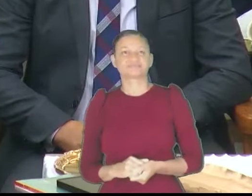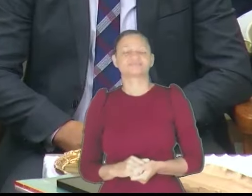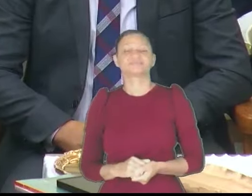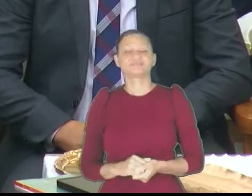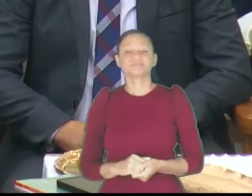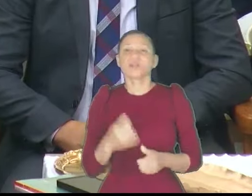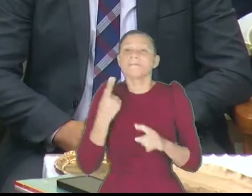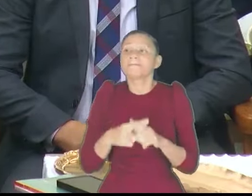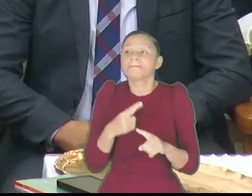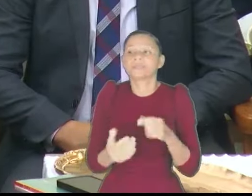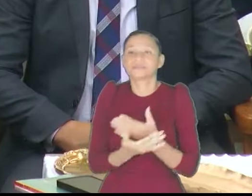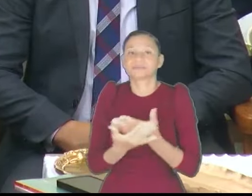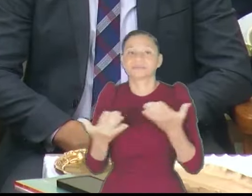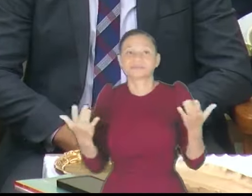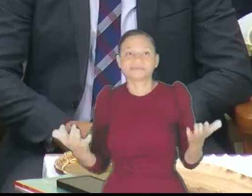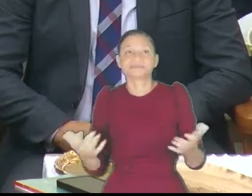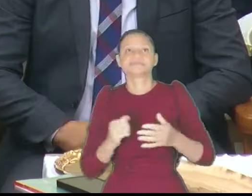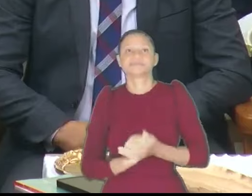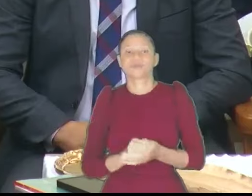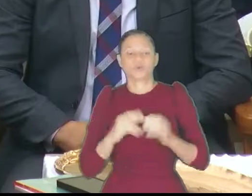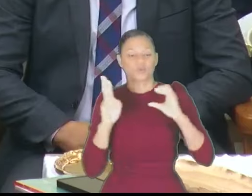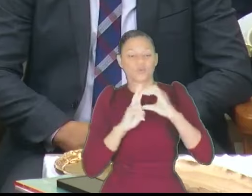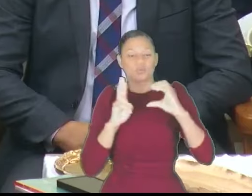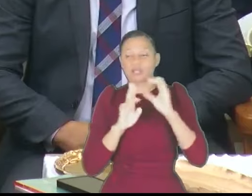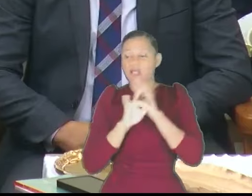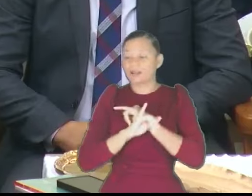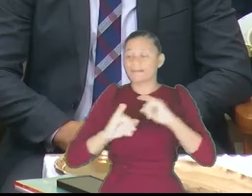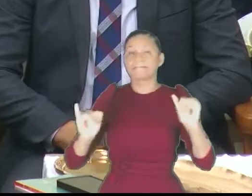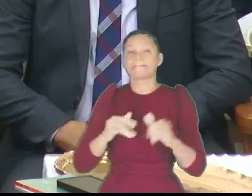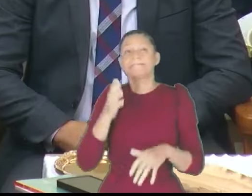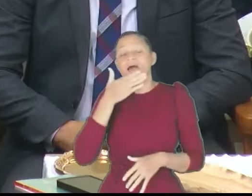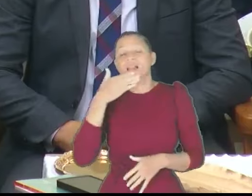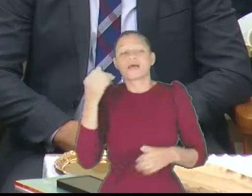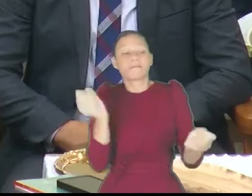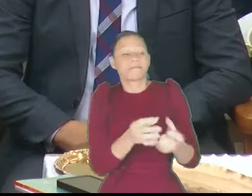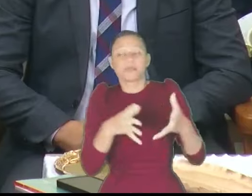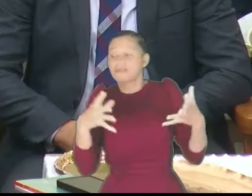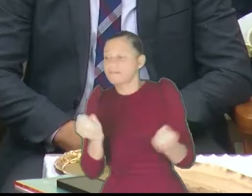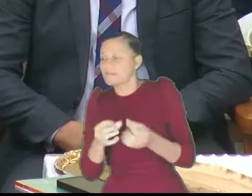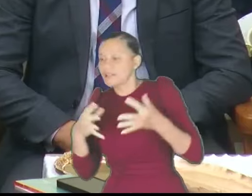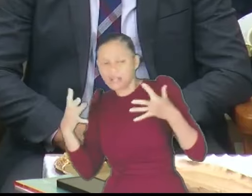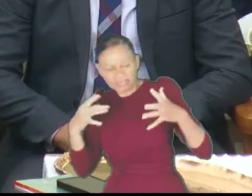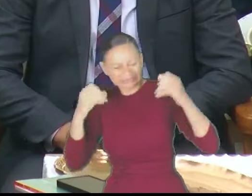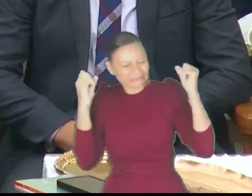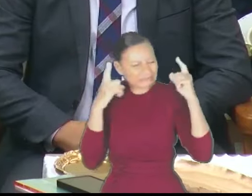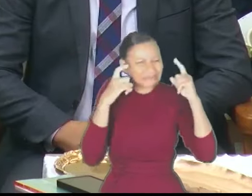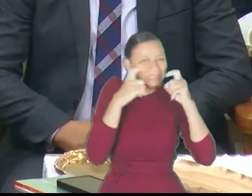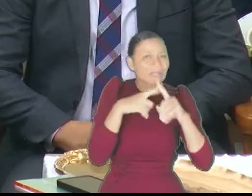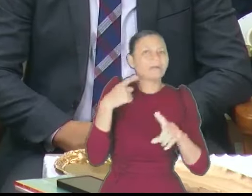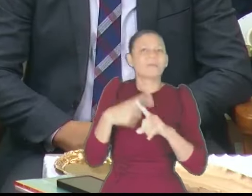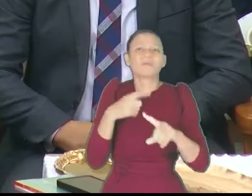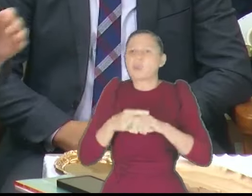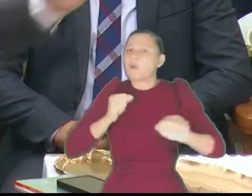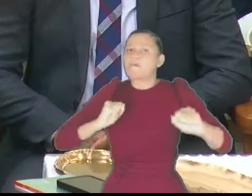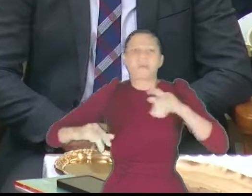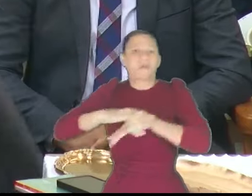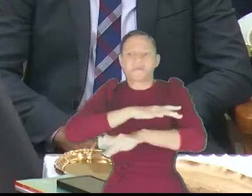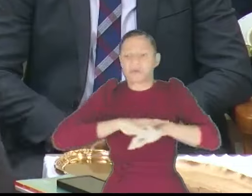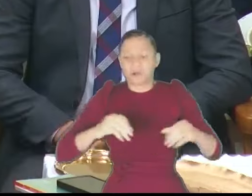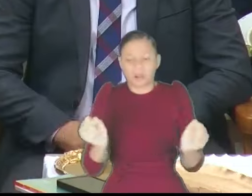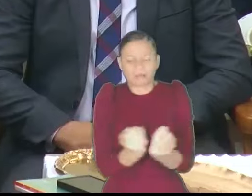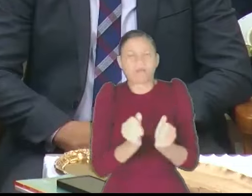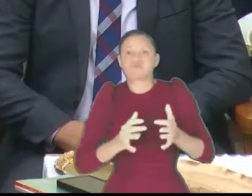Porque quanto mais complicado, eu disse em Cururipe essa semana, maior o milagre. Tem hora que Deus complica, irmão. Por quê? Porque Ele quer operar um milagre maior para o